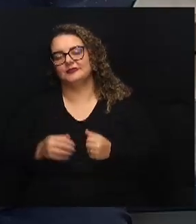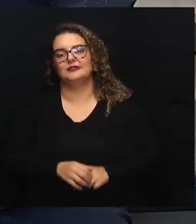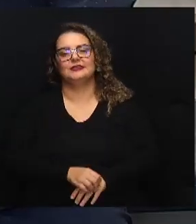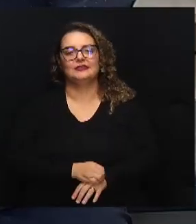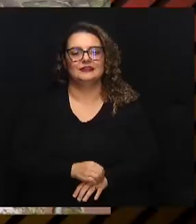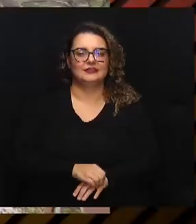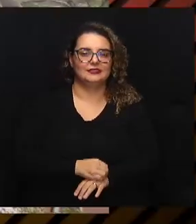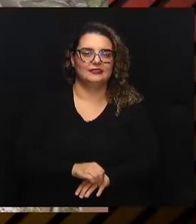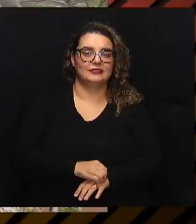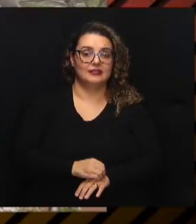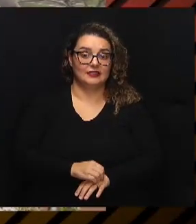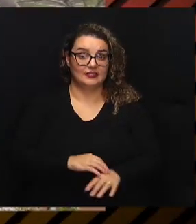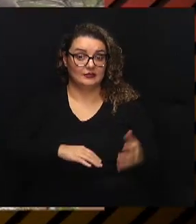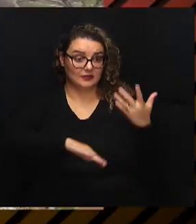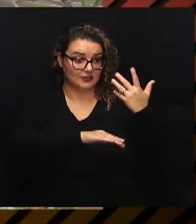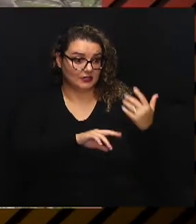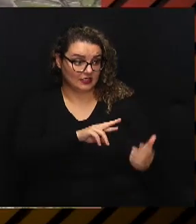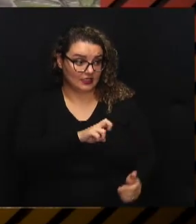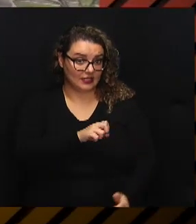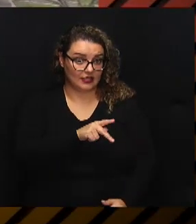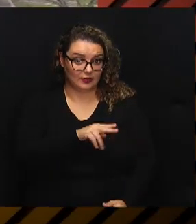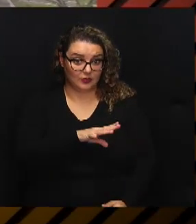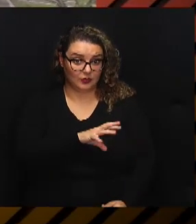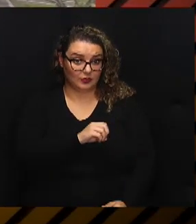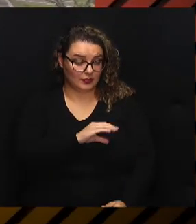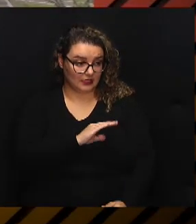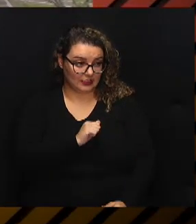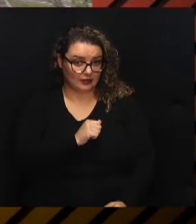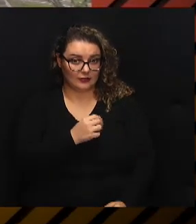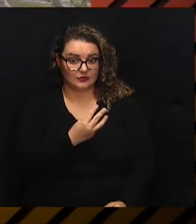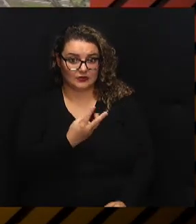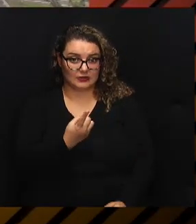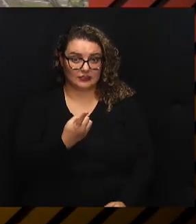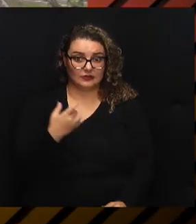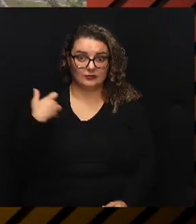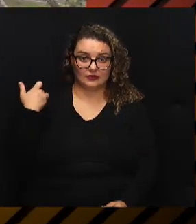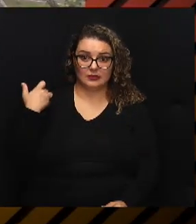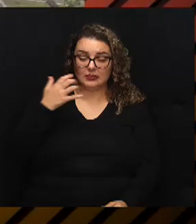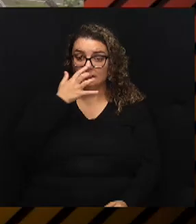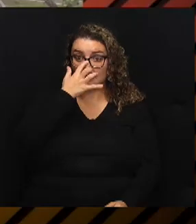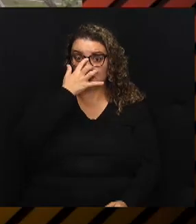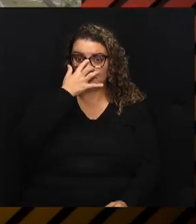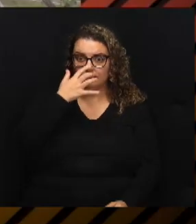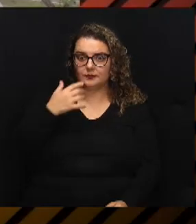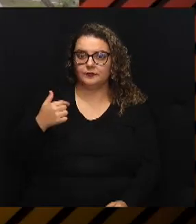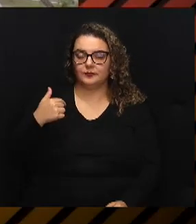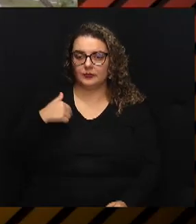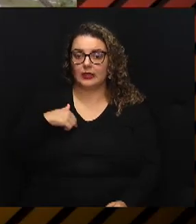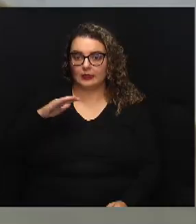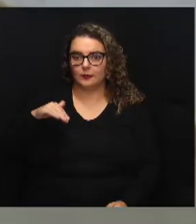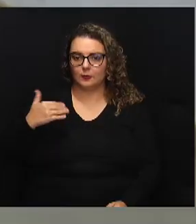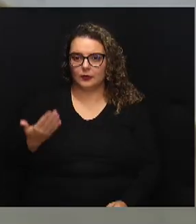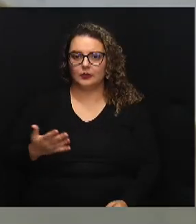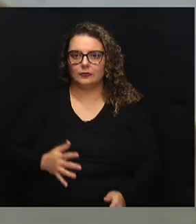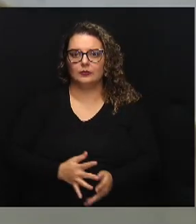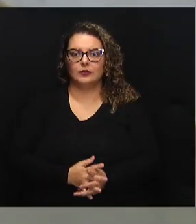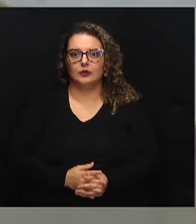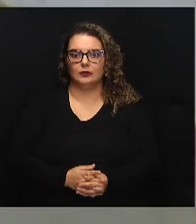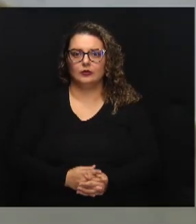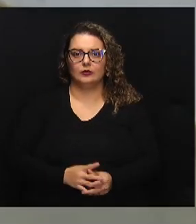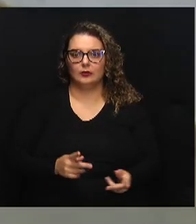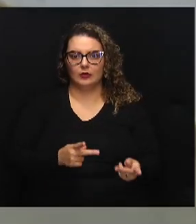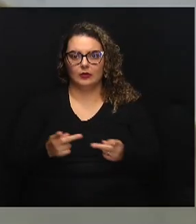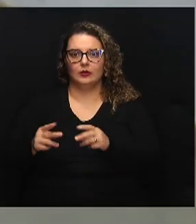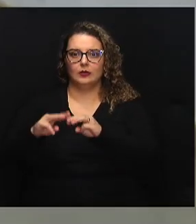da Praça da República já tinha uns 31 anos, mais ou menos? Não, tinha... Quando eu visitei o Museu